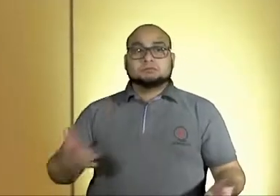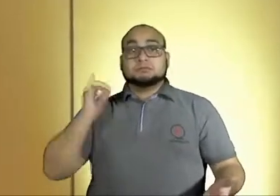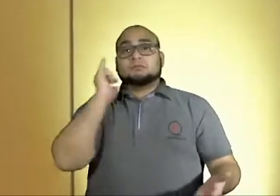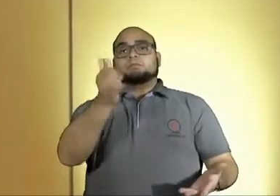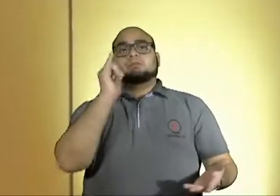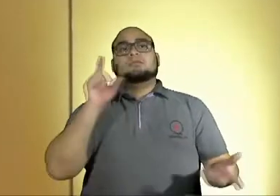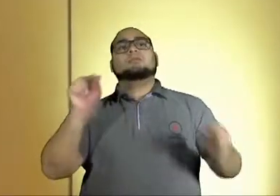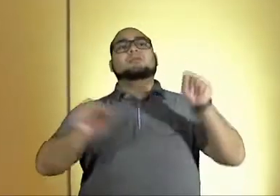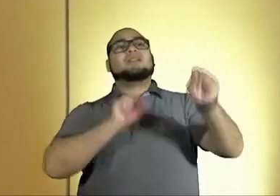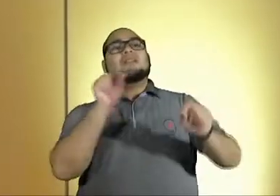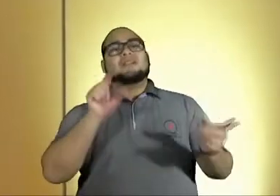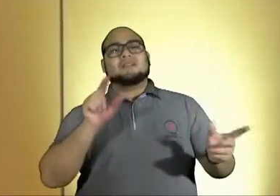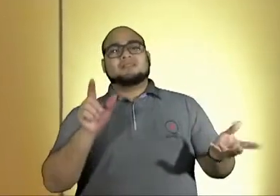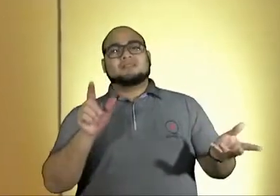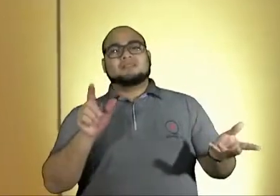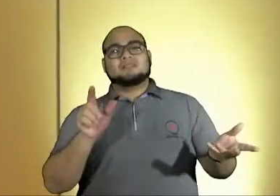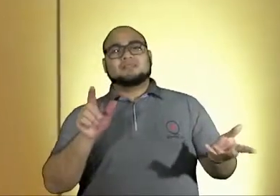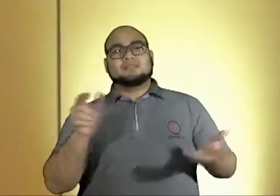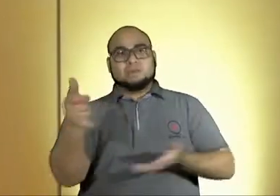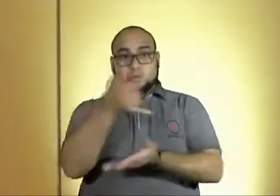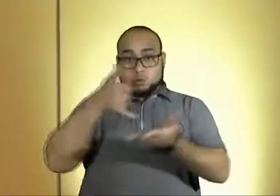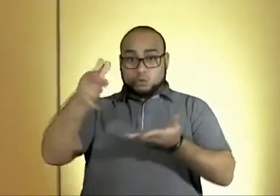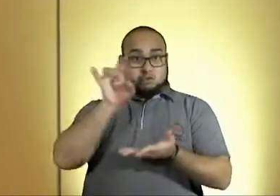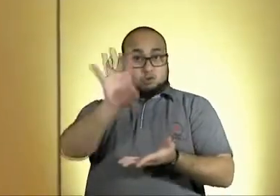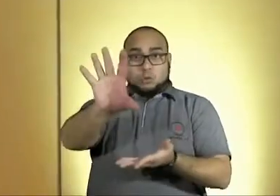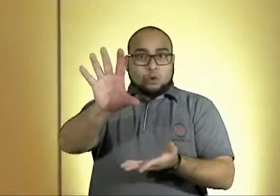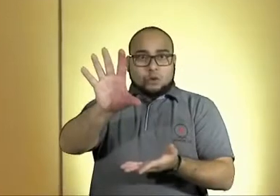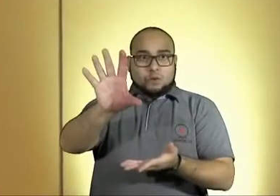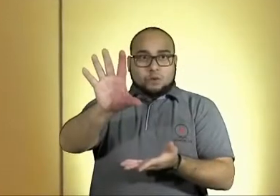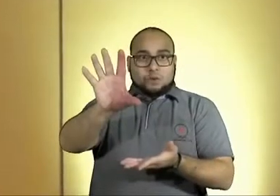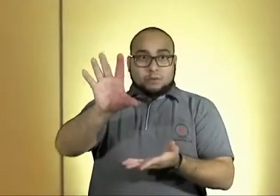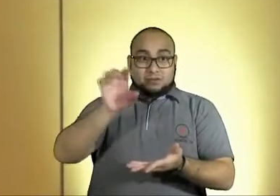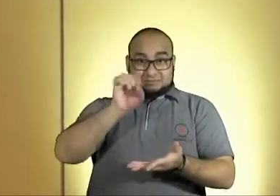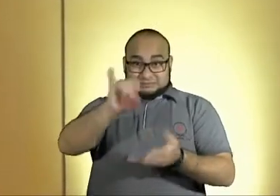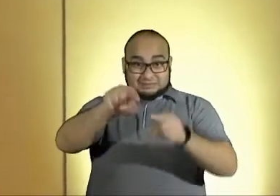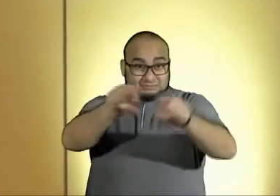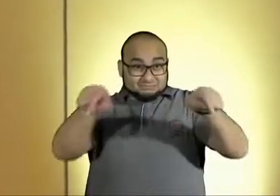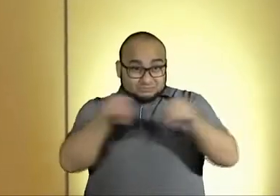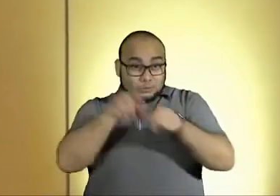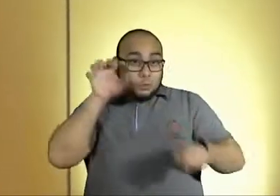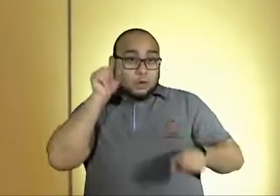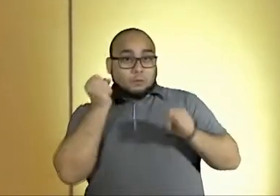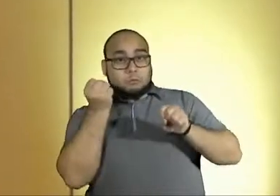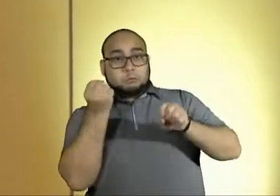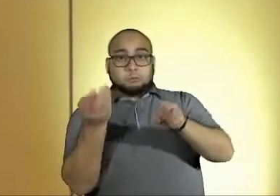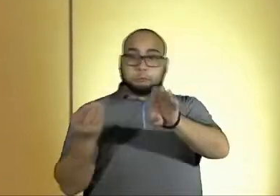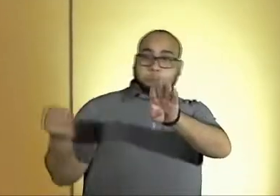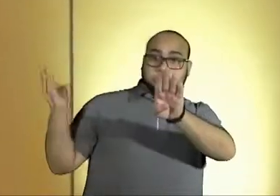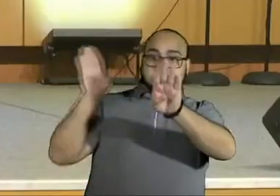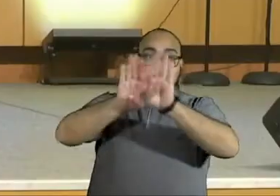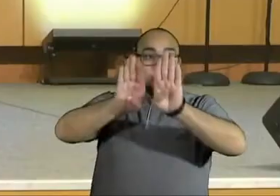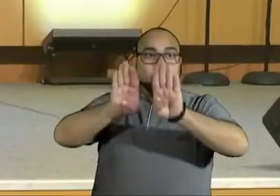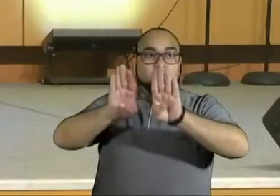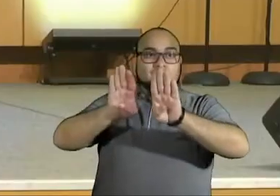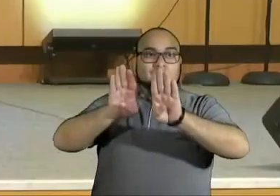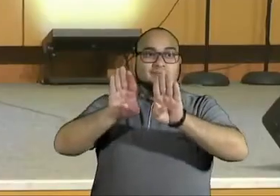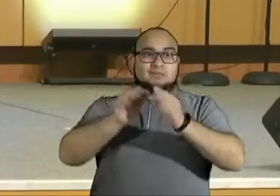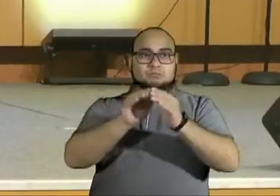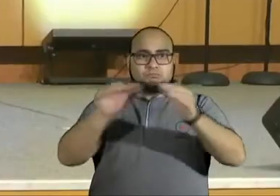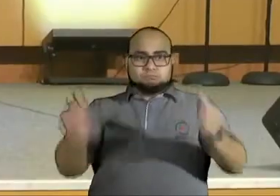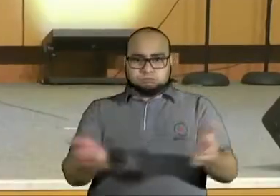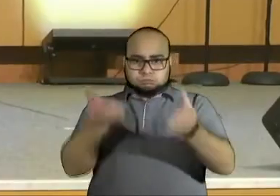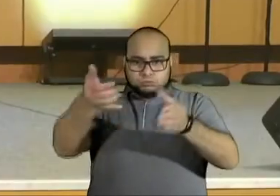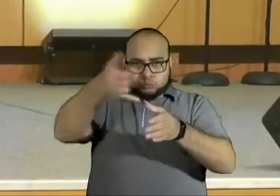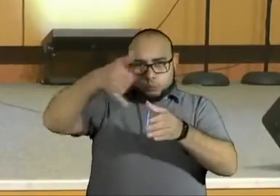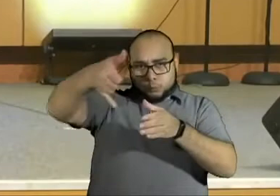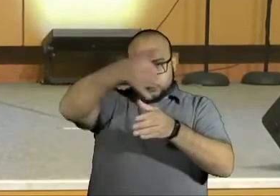azeite. Entra no quarto, fecha a porta. E nos vasos que pediu todos emprestado, derrama o azeite da botija nos vasos. Ele